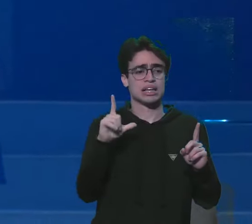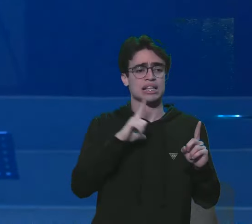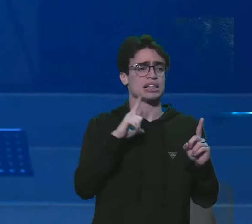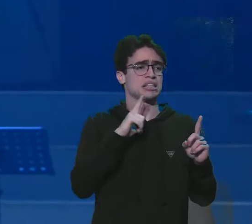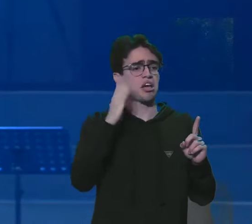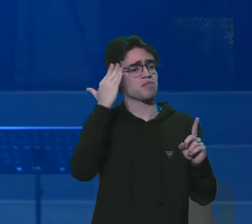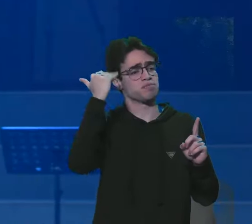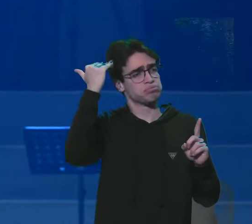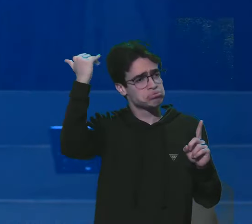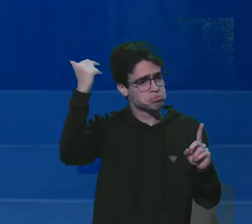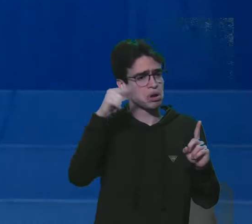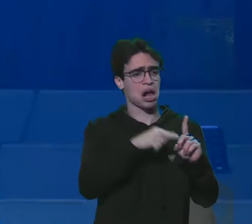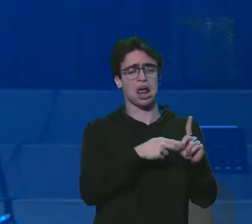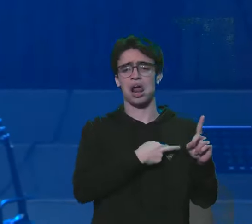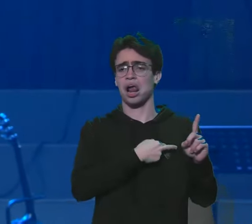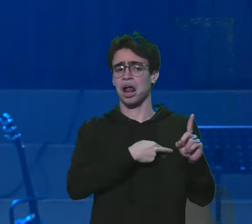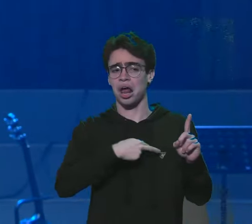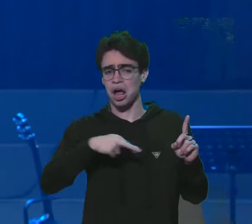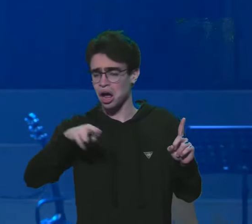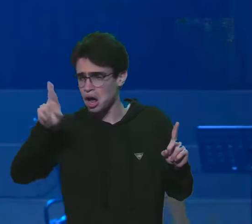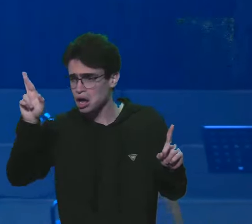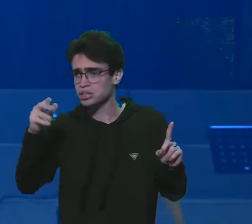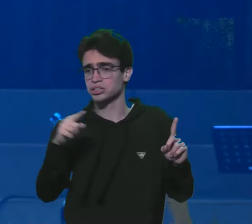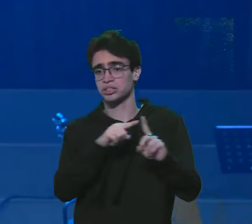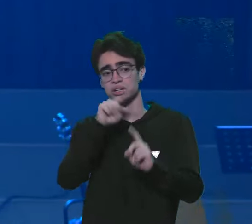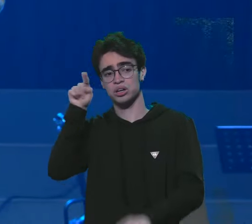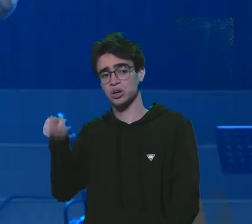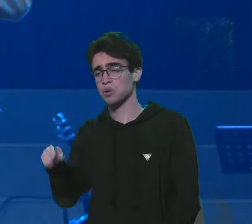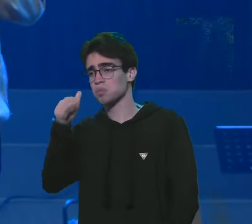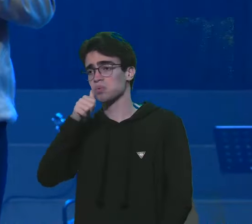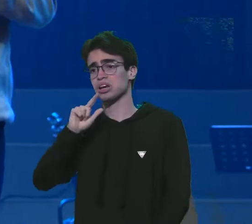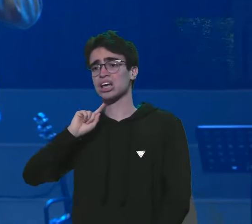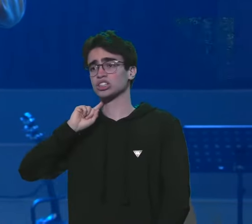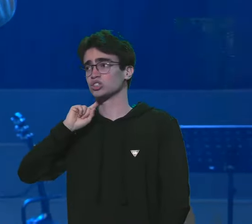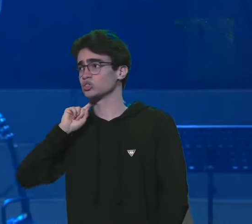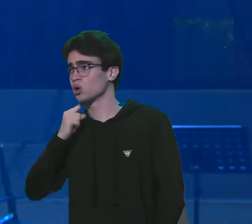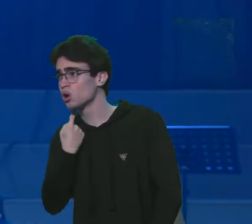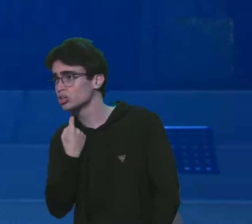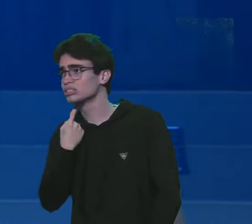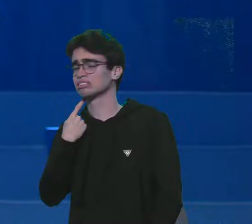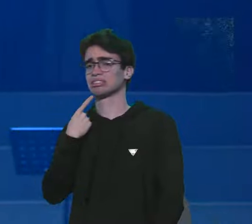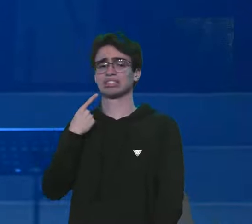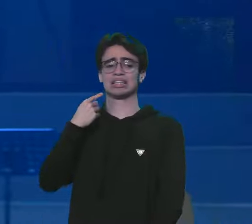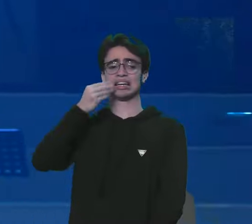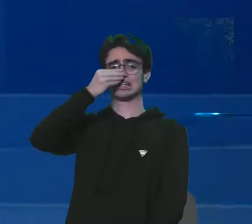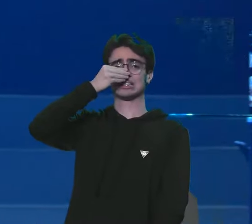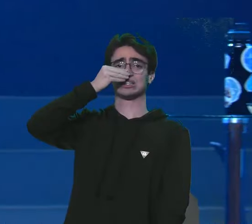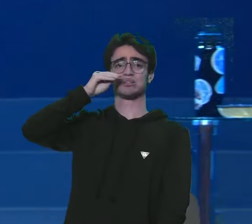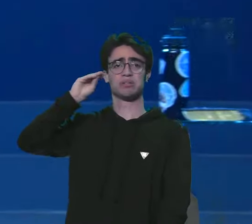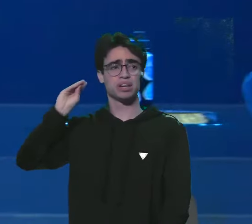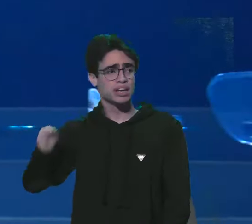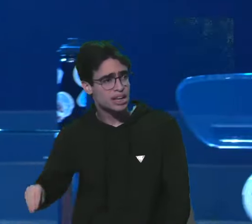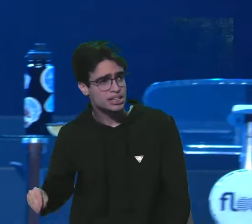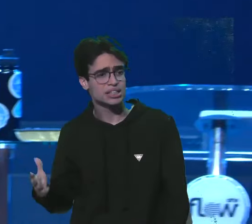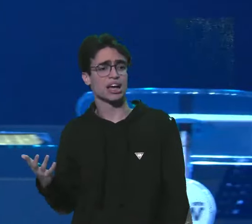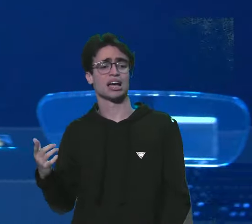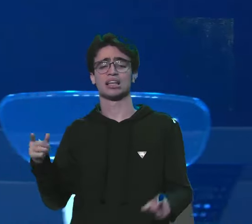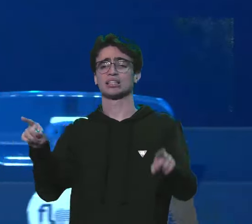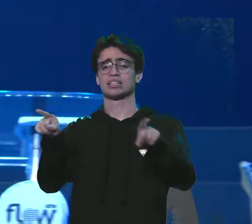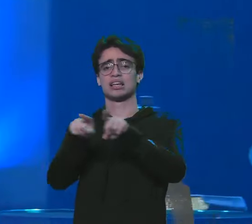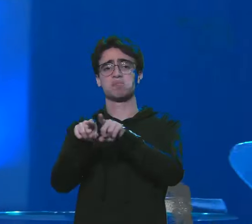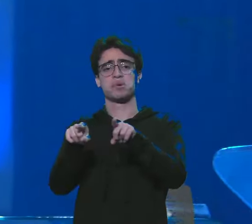social, religioso, e a outra de uma mulher impura, excluída da sociedade e